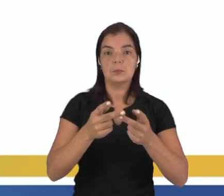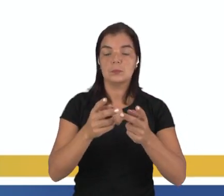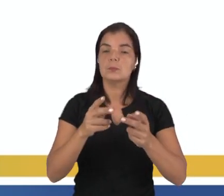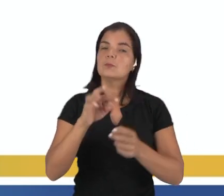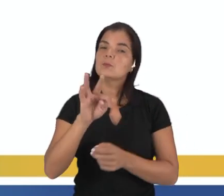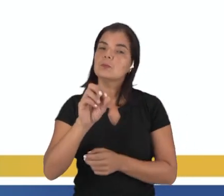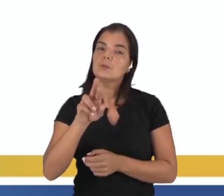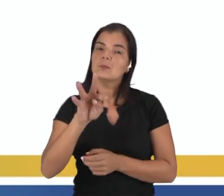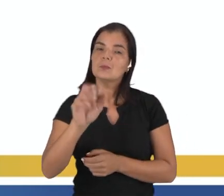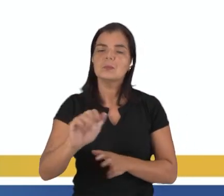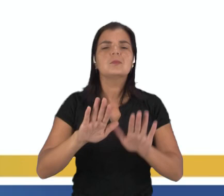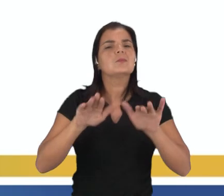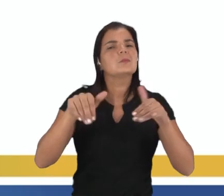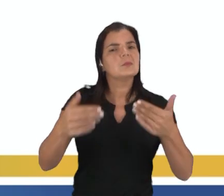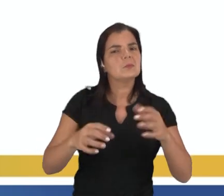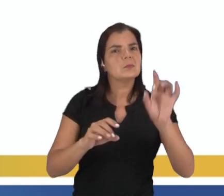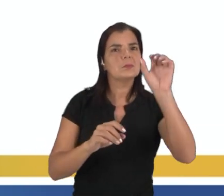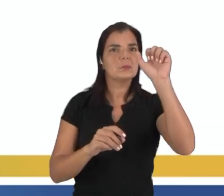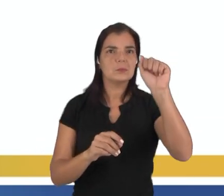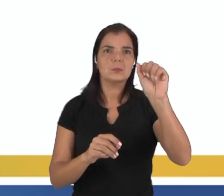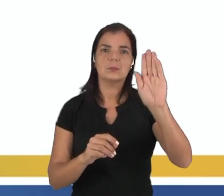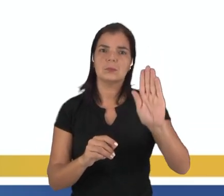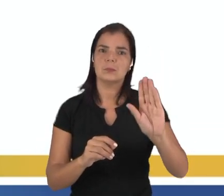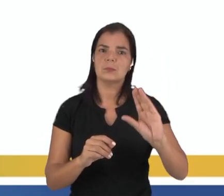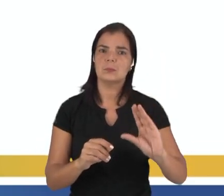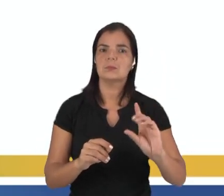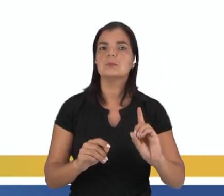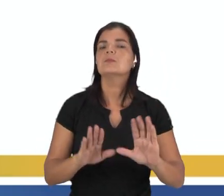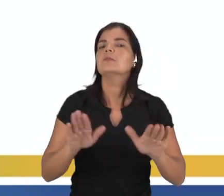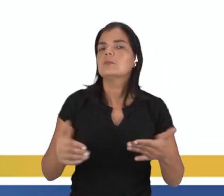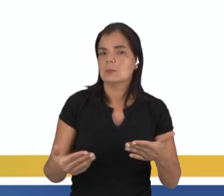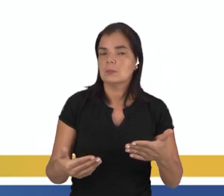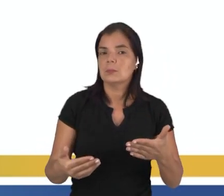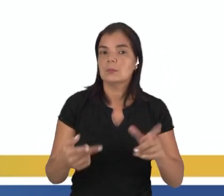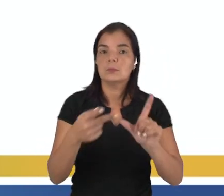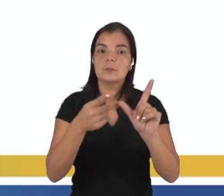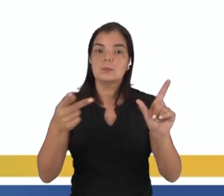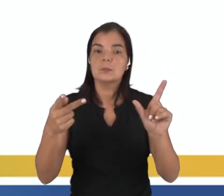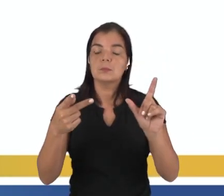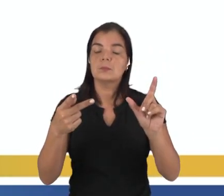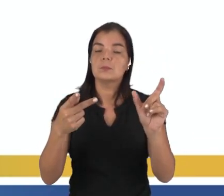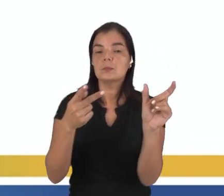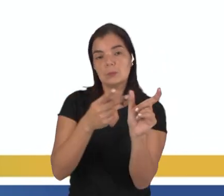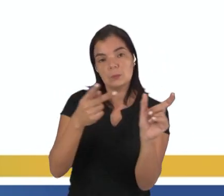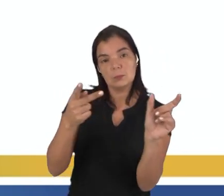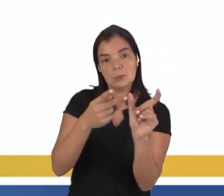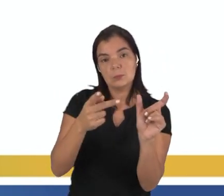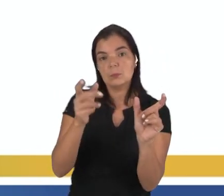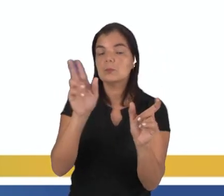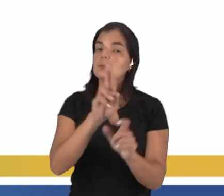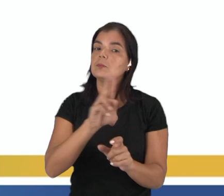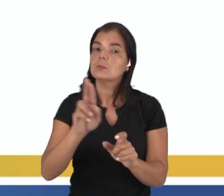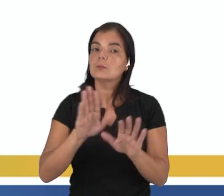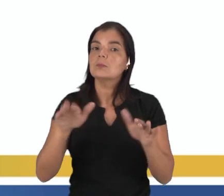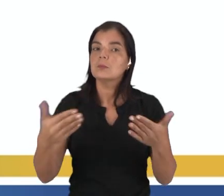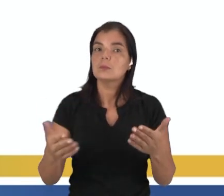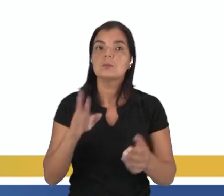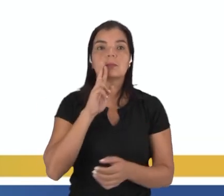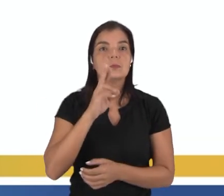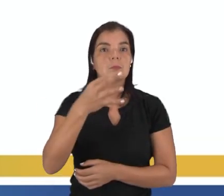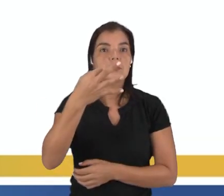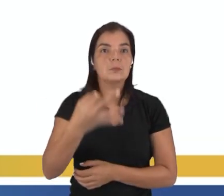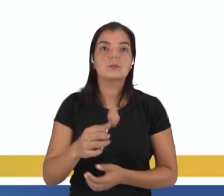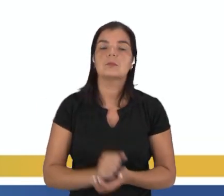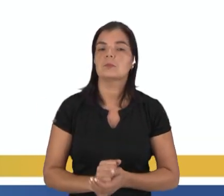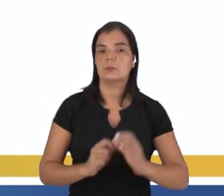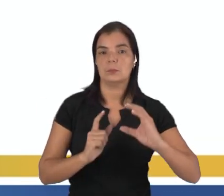torta. Qual será dessas que o termo principal é um nome dentro do predicado? Resposta,